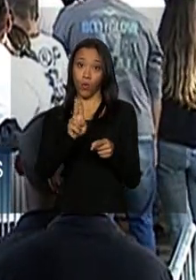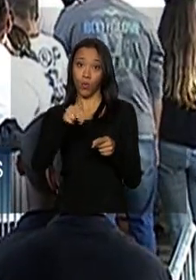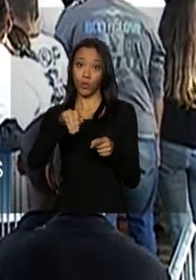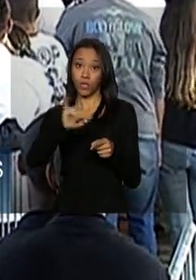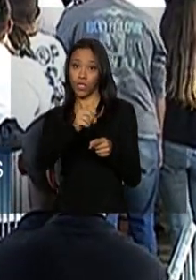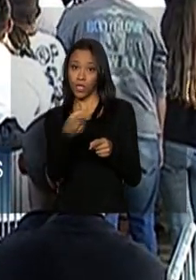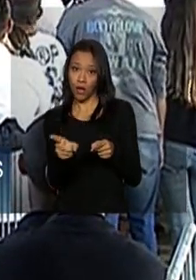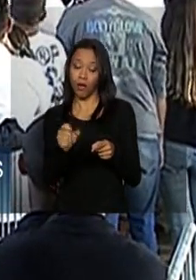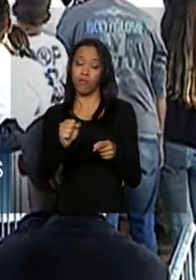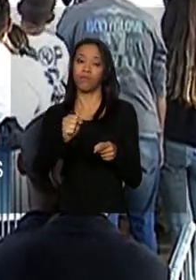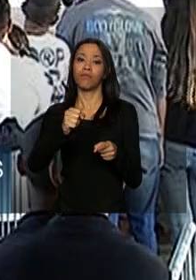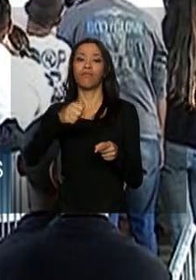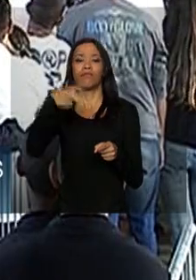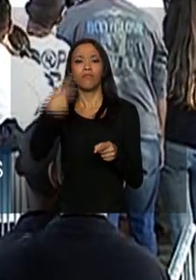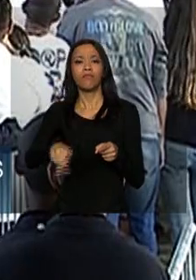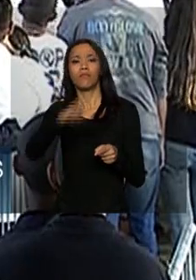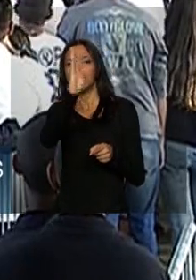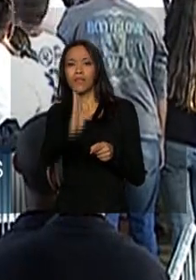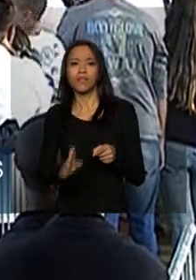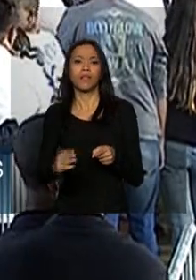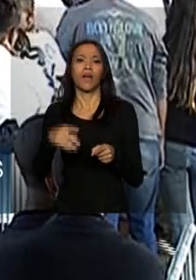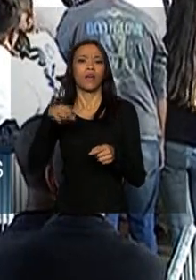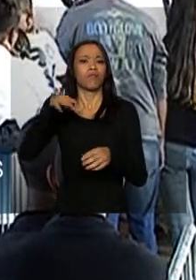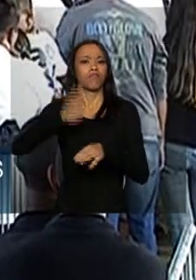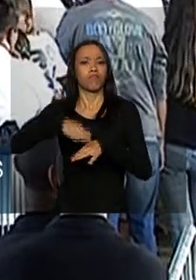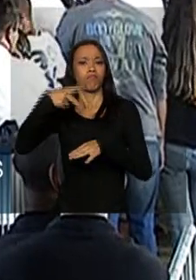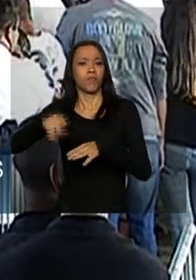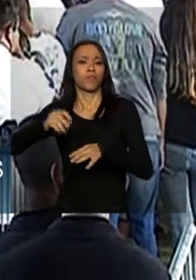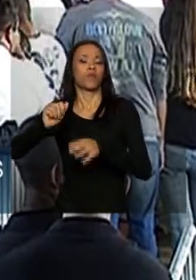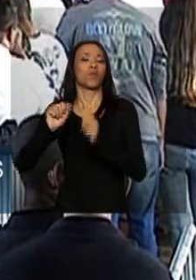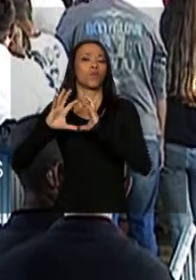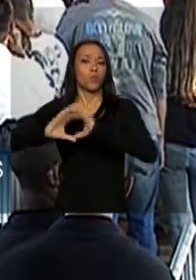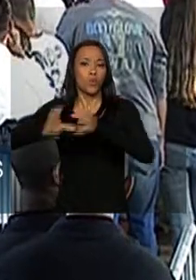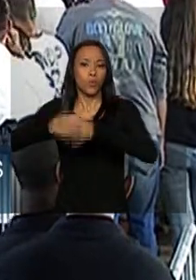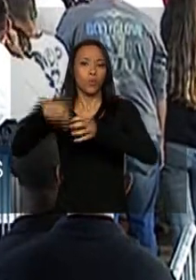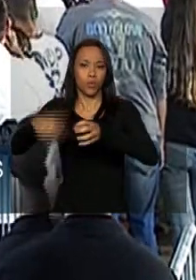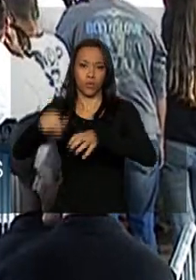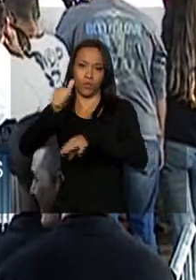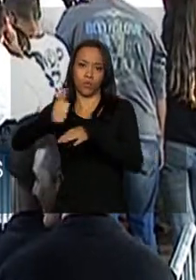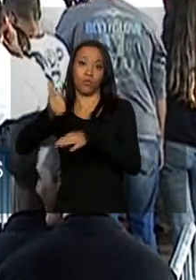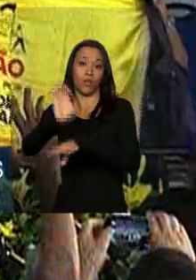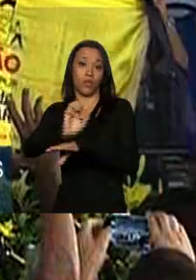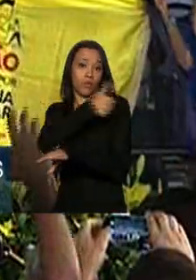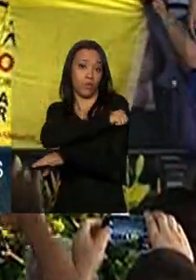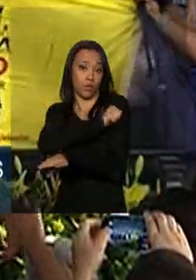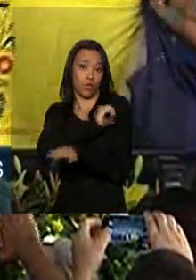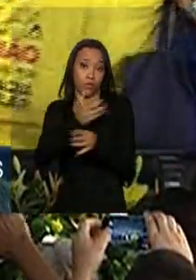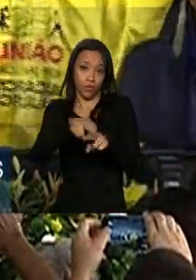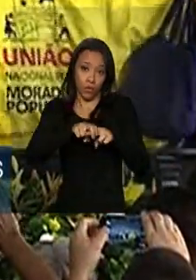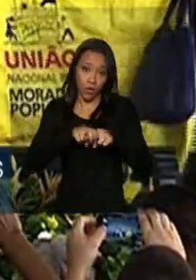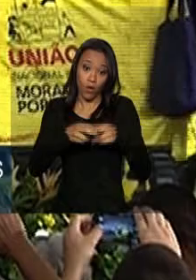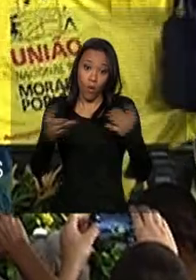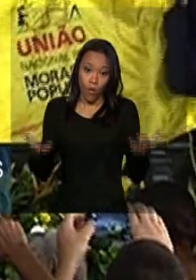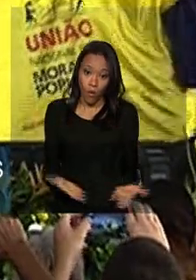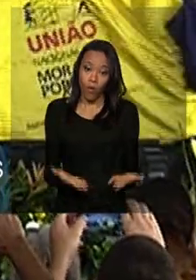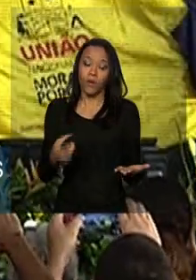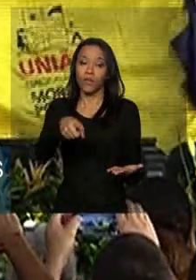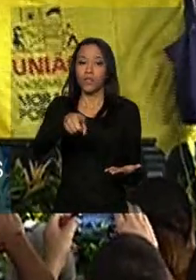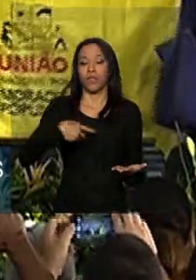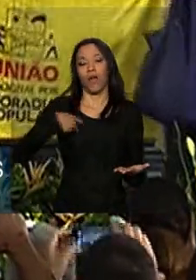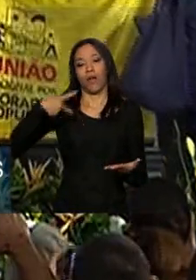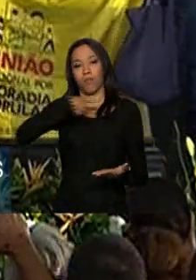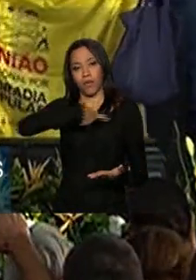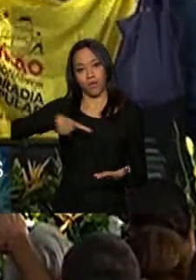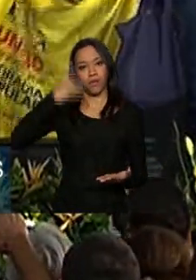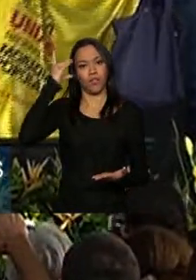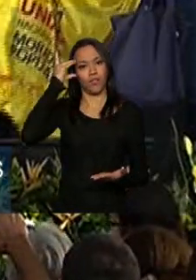União Nacional por Moradia Popular do Rio de Janeiro. Portanto, neste momento, a presidenta recebe